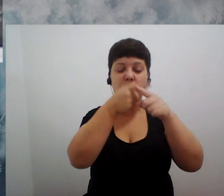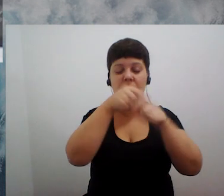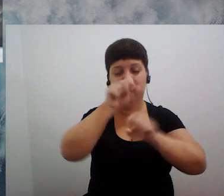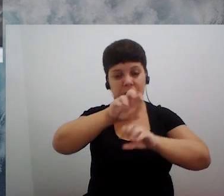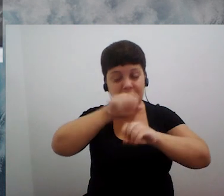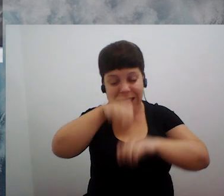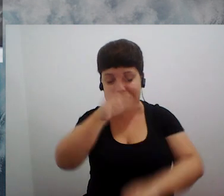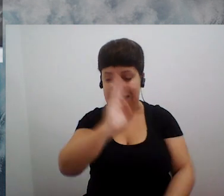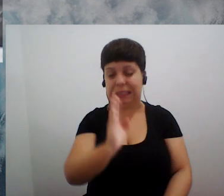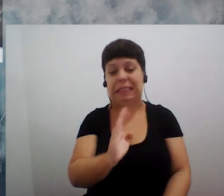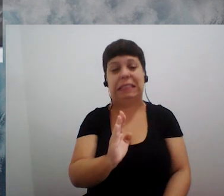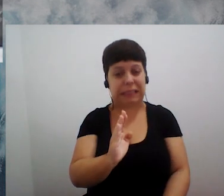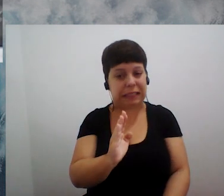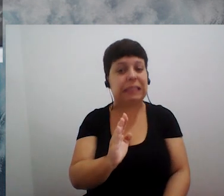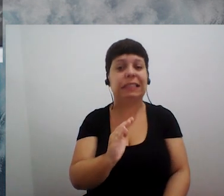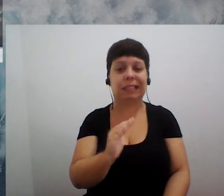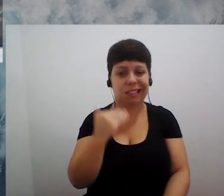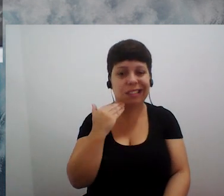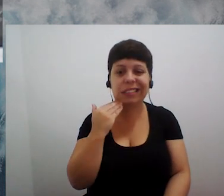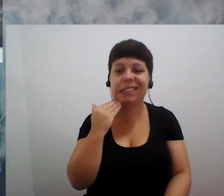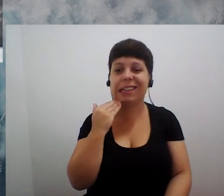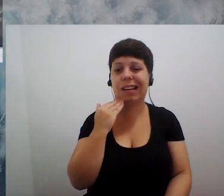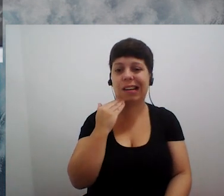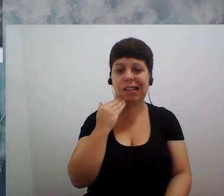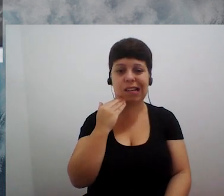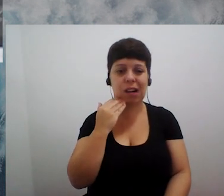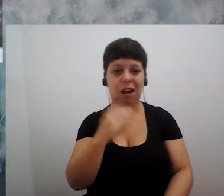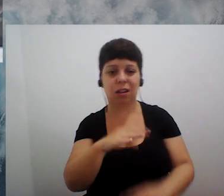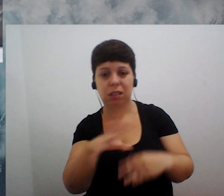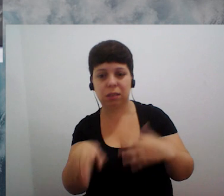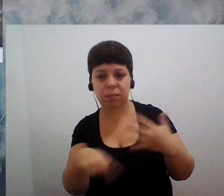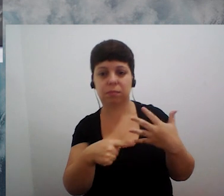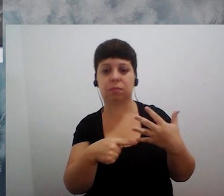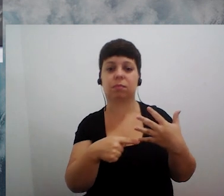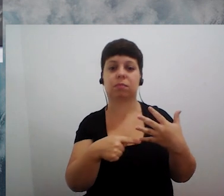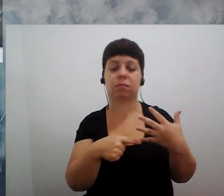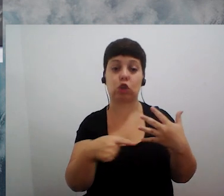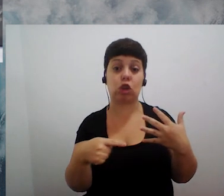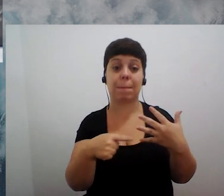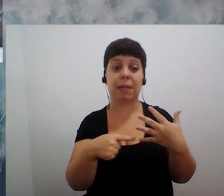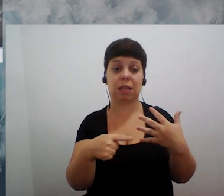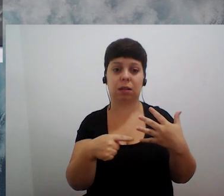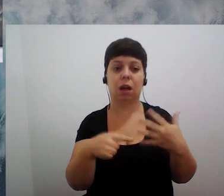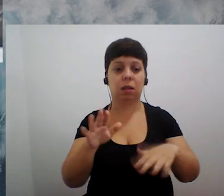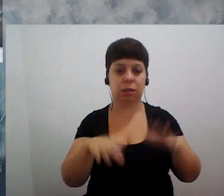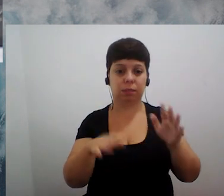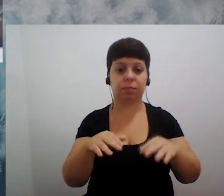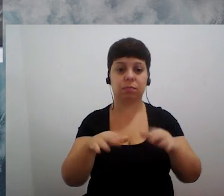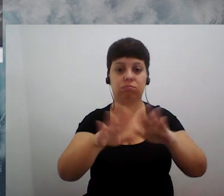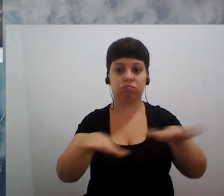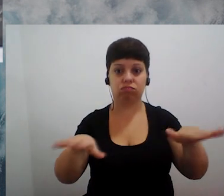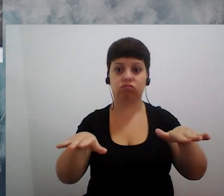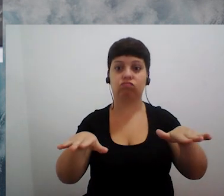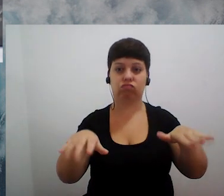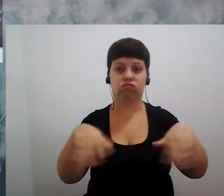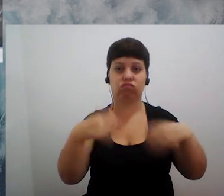a nossa educação no Brasil hoje ela está muito sucateada. E aí a gente sugerir mais uma disciplina me dá medo, inclusive, da gente